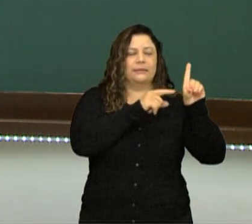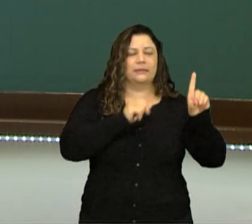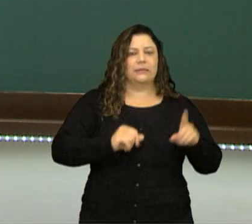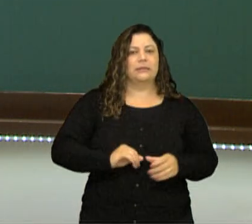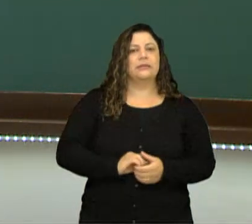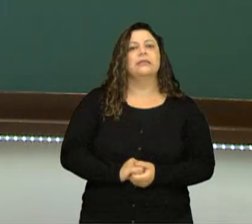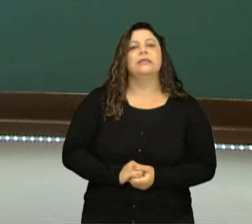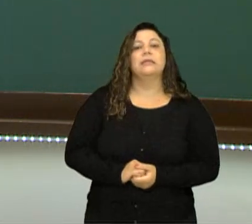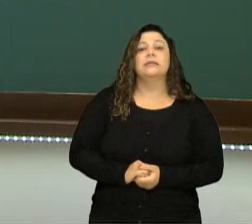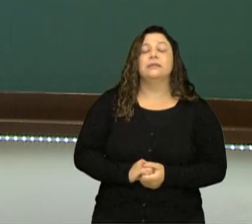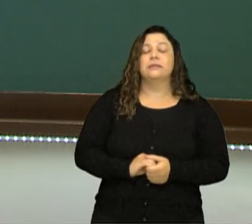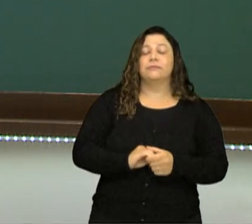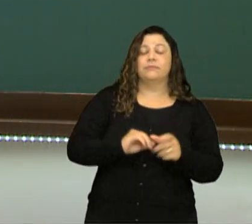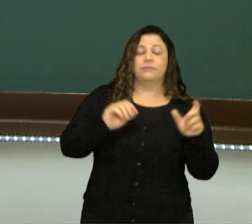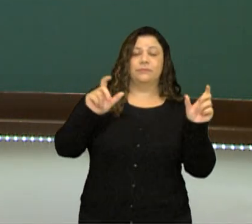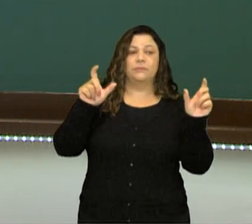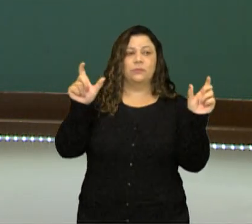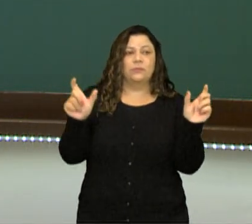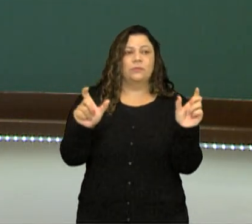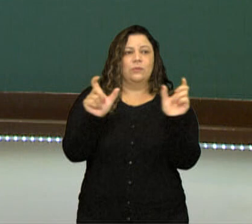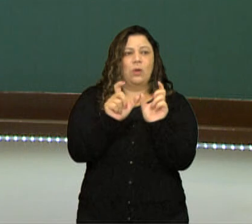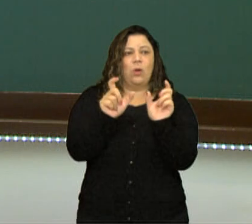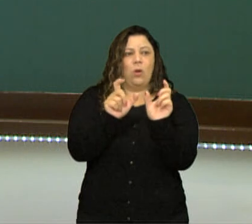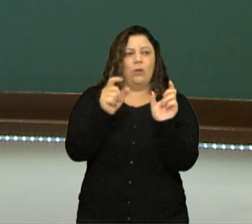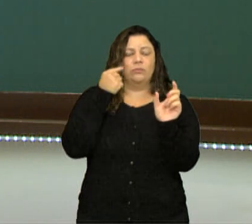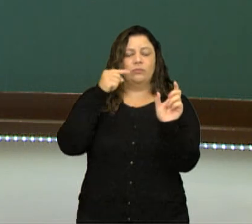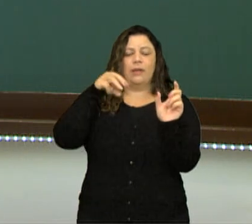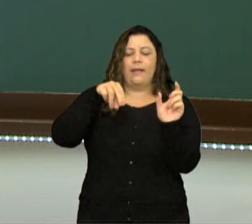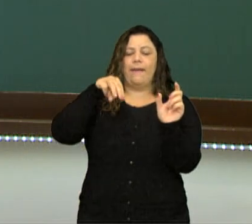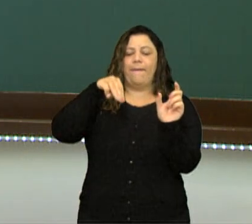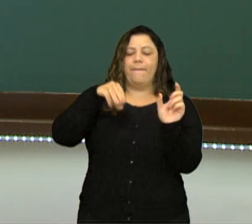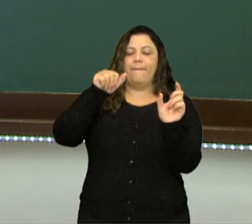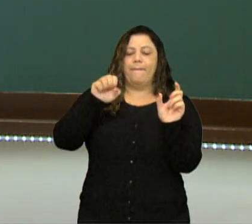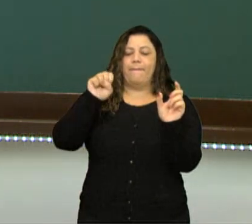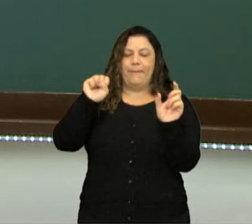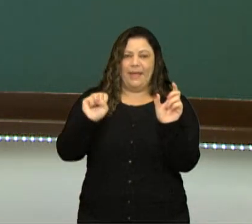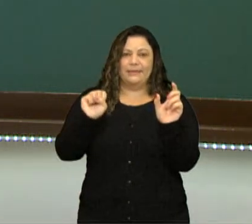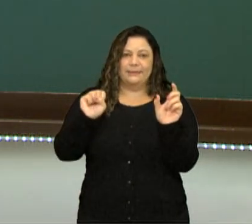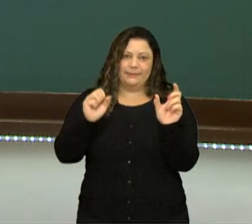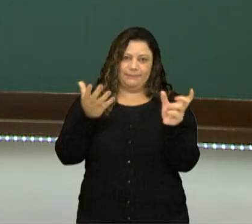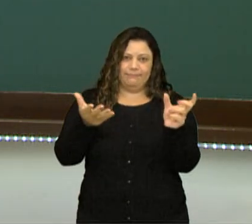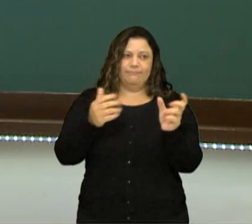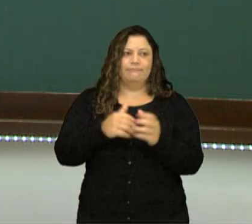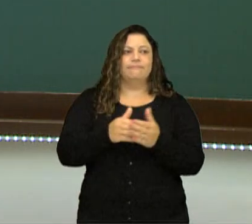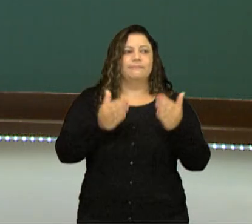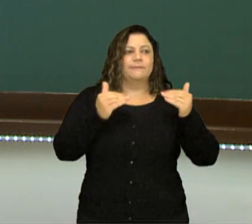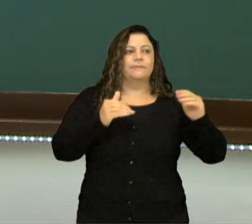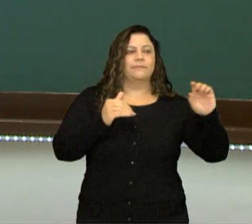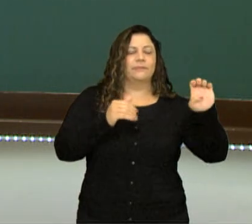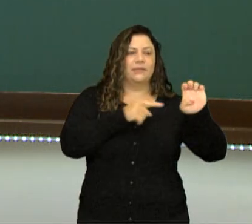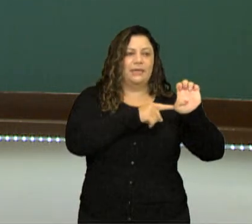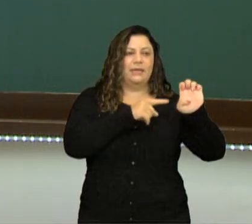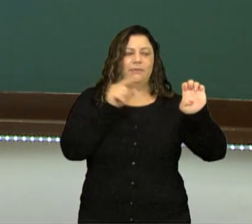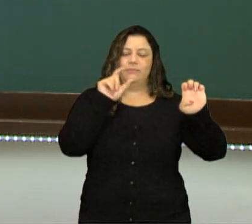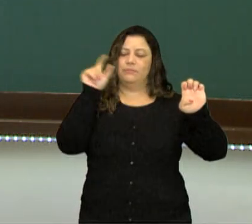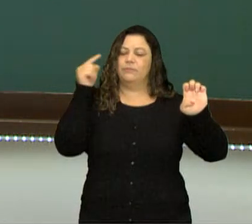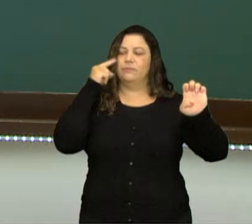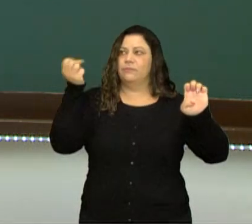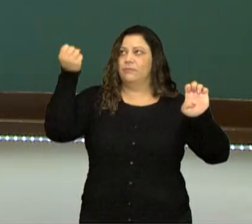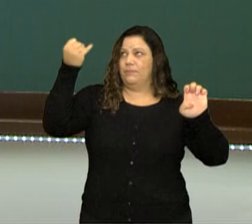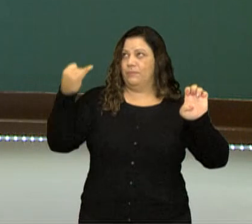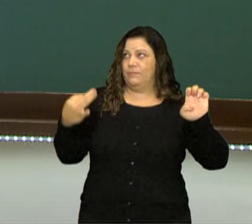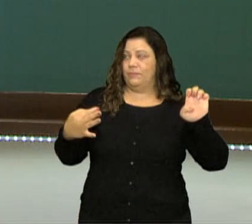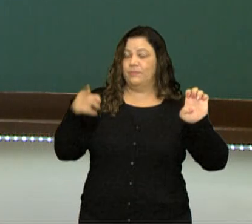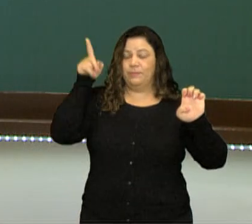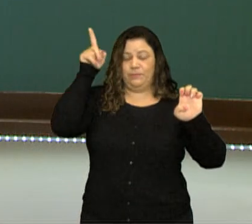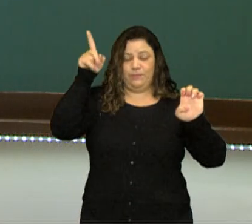coordenada adversativa, conjunção mas estabelece essa relação. E letra E, pois está